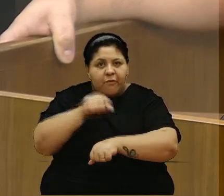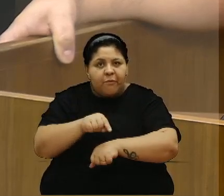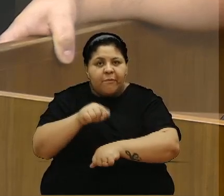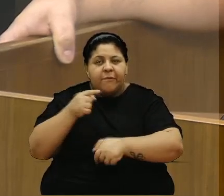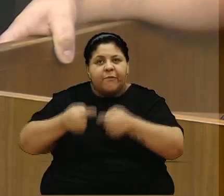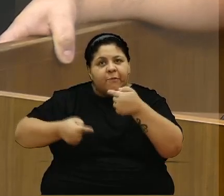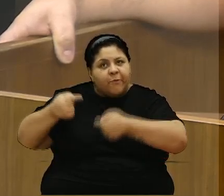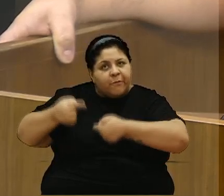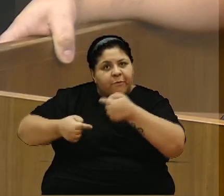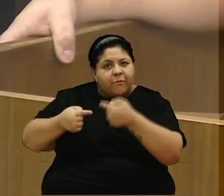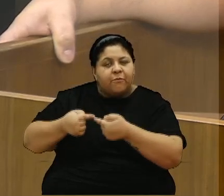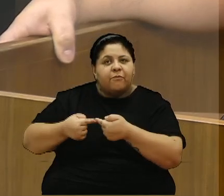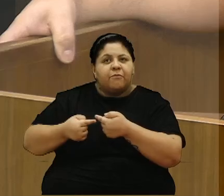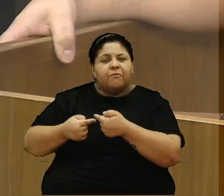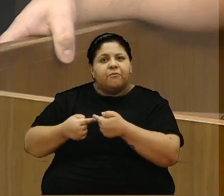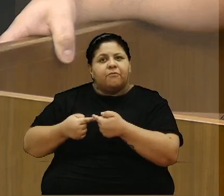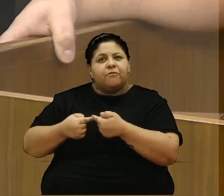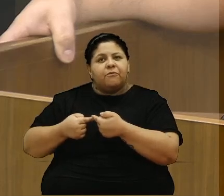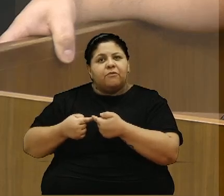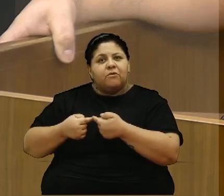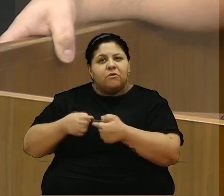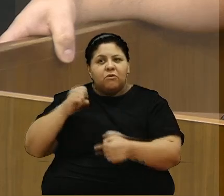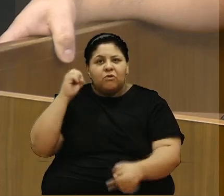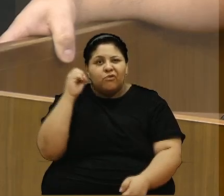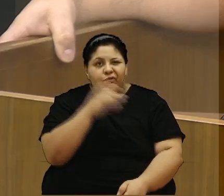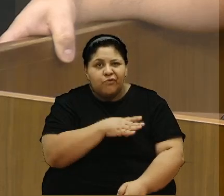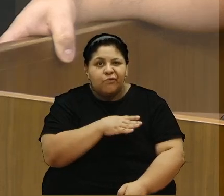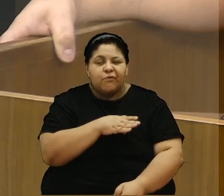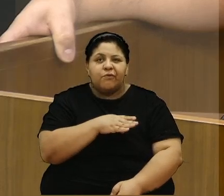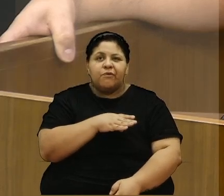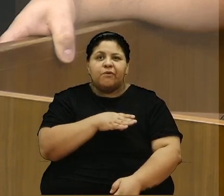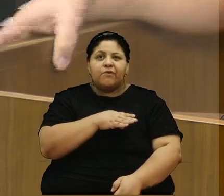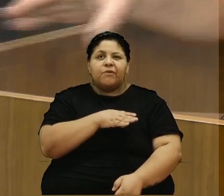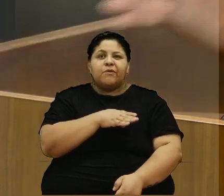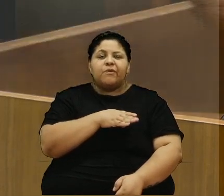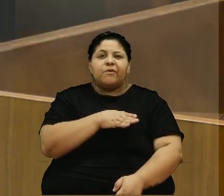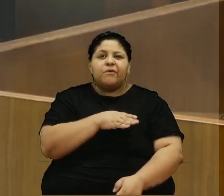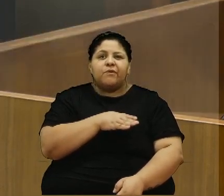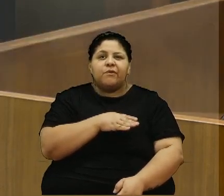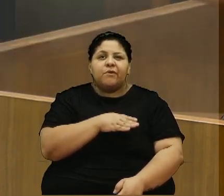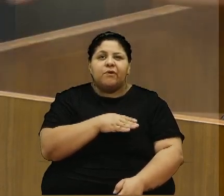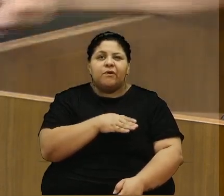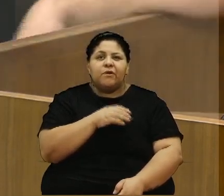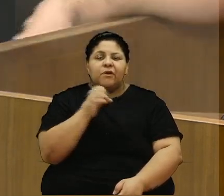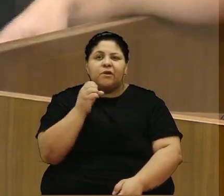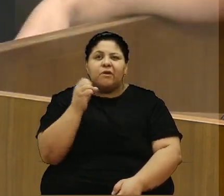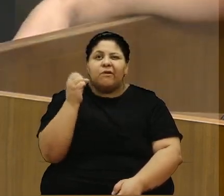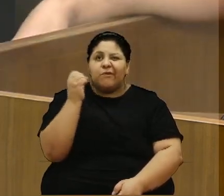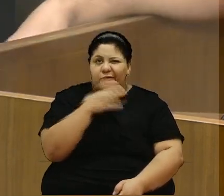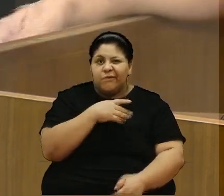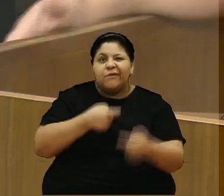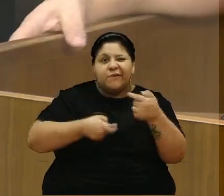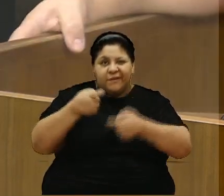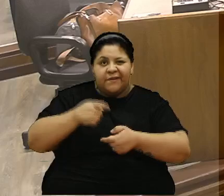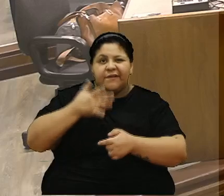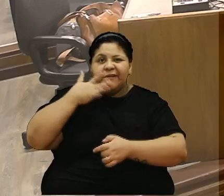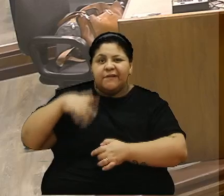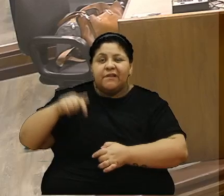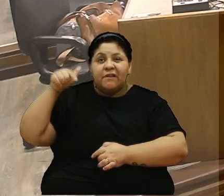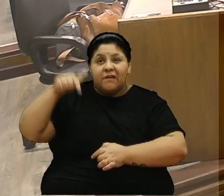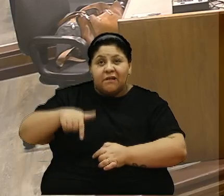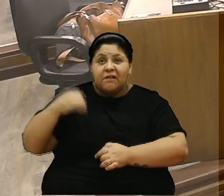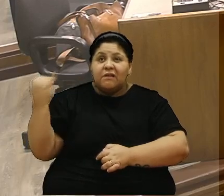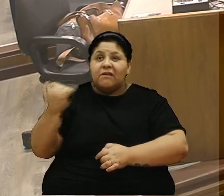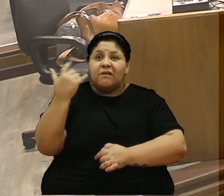debater a questão do abuso e da exploração sexual das nossas crianças. Sua parte, vereador. O senhor abre um espaço importante até para a